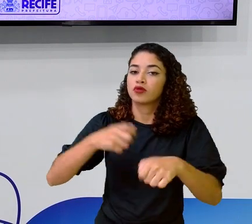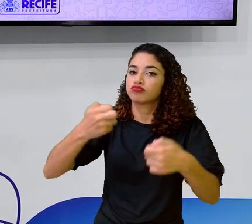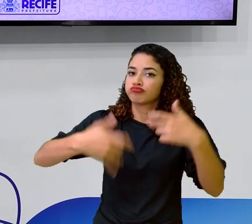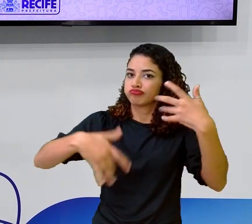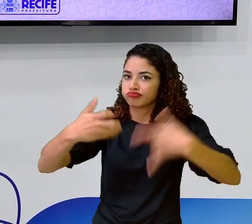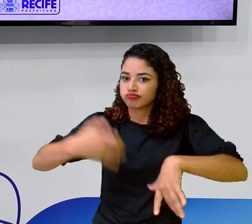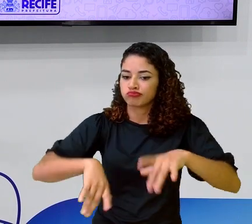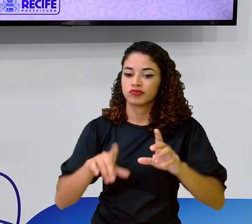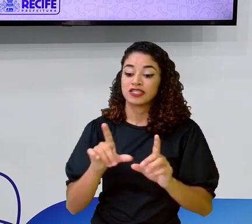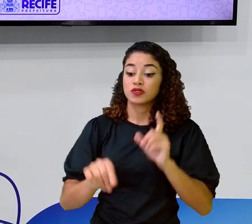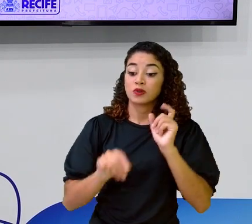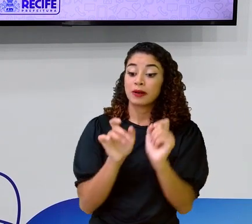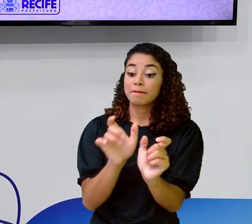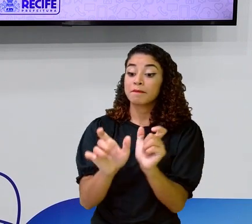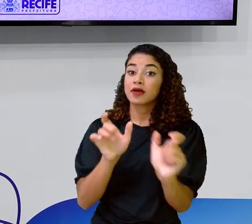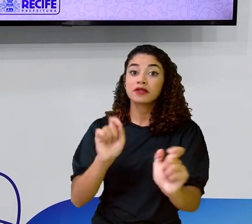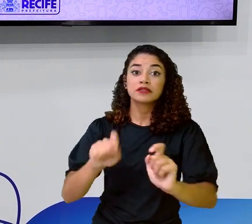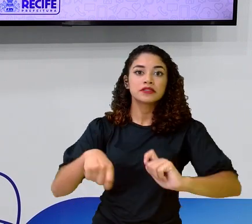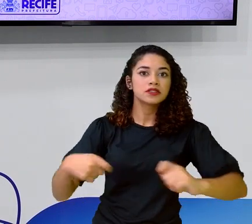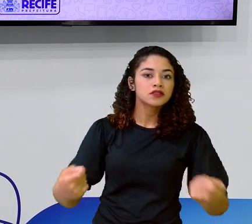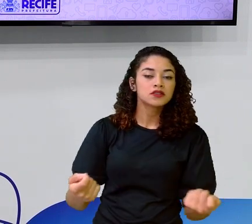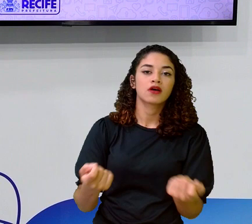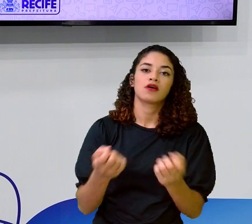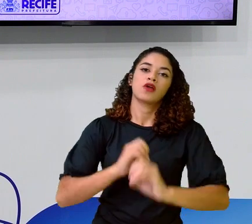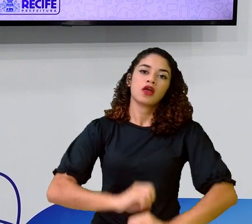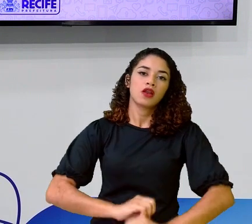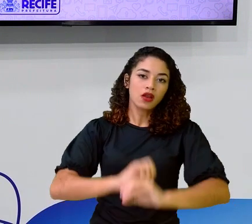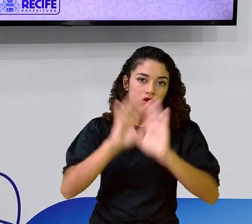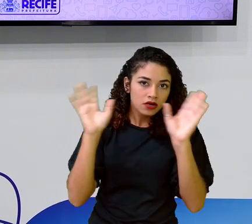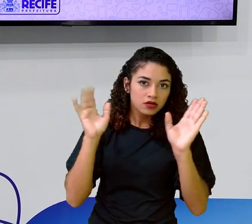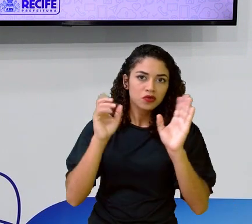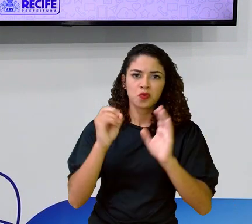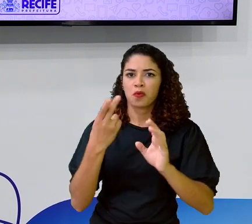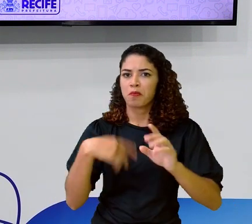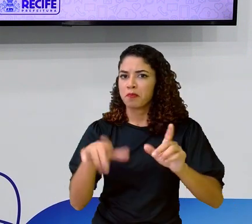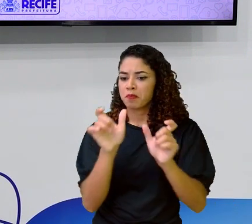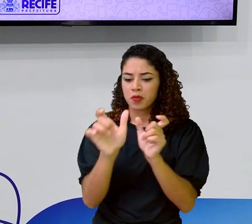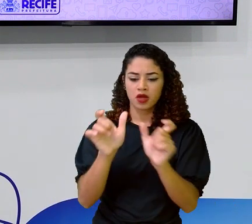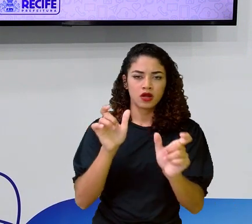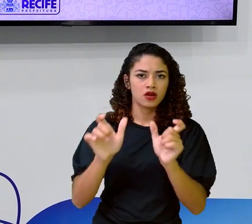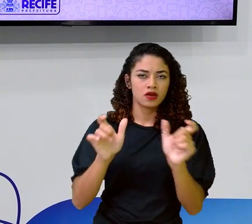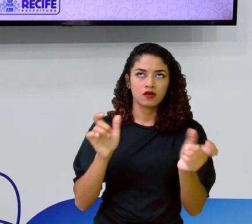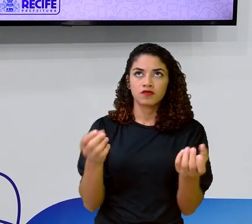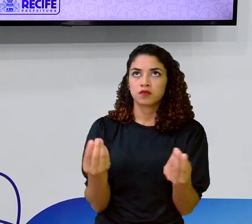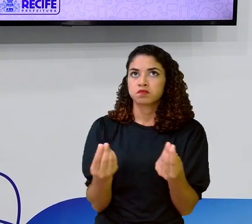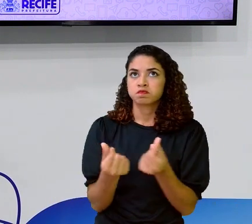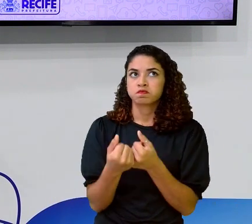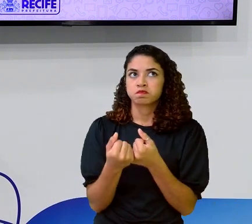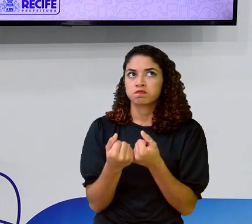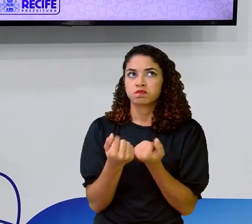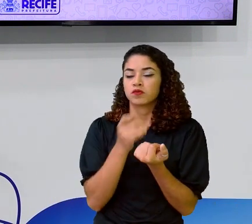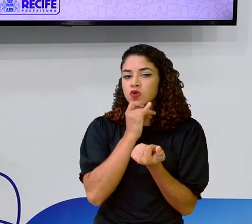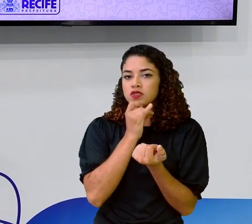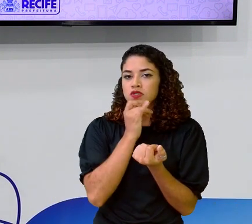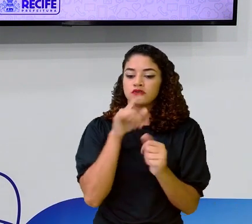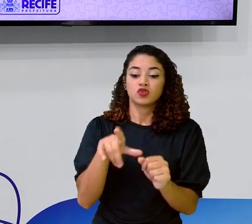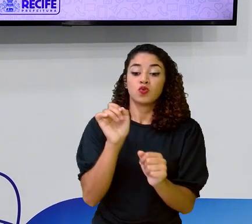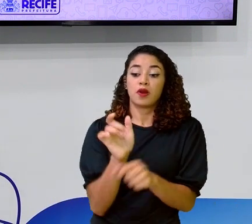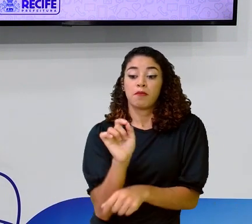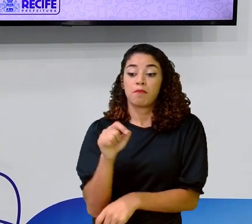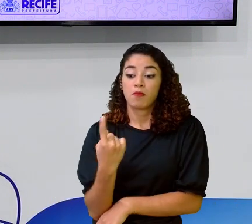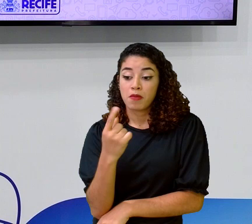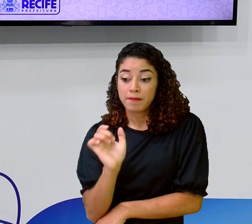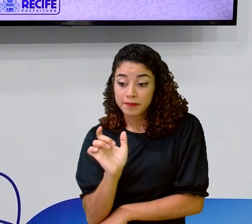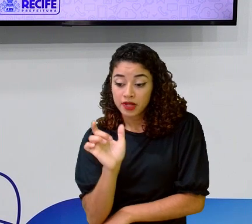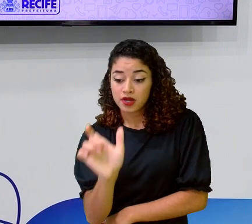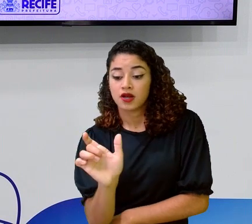ficar, a mensagem clara, e, ser uma linguagem, uma palavra, podemos dizer assim, a palavra, a escolha da sua palavra, a ser